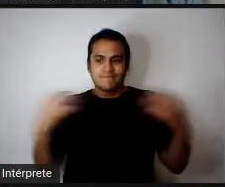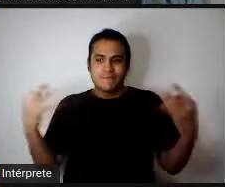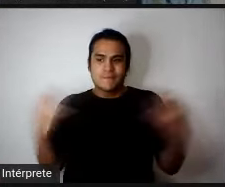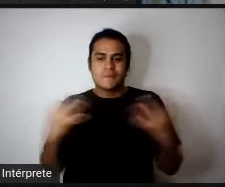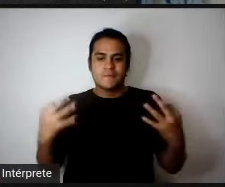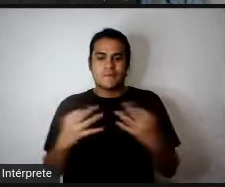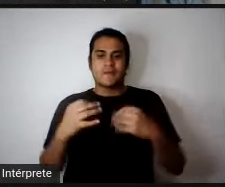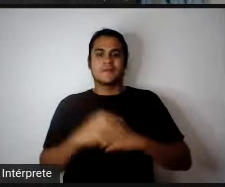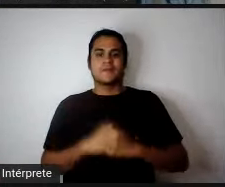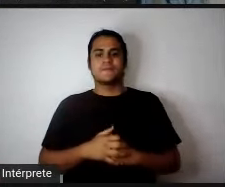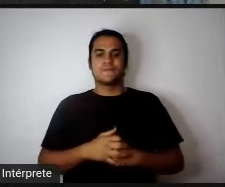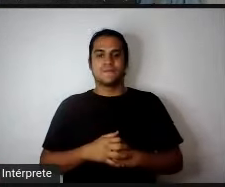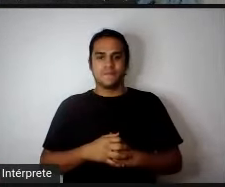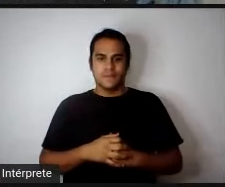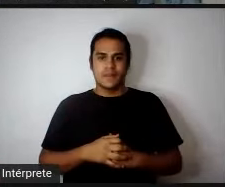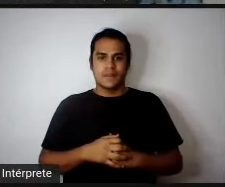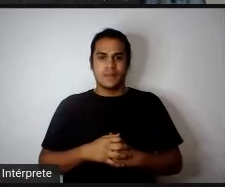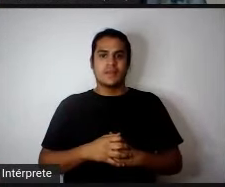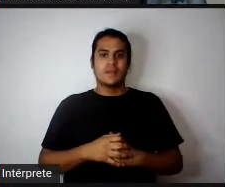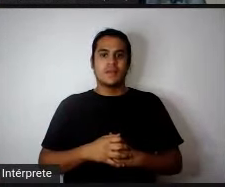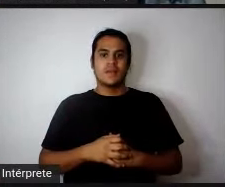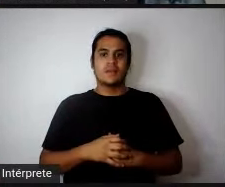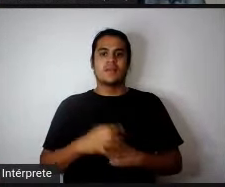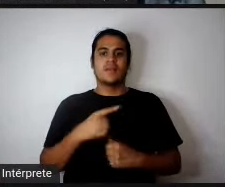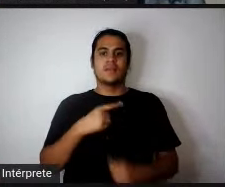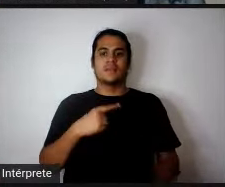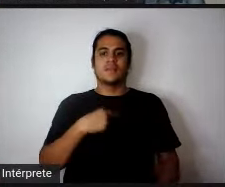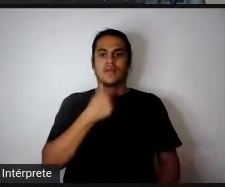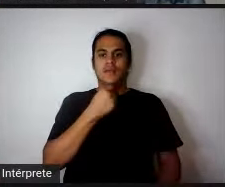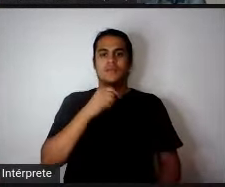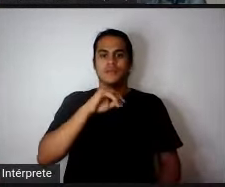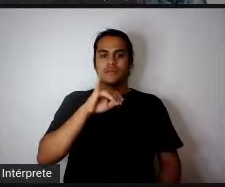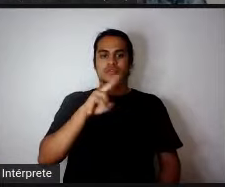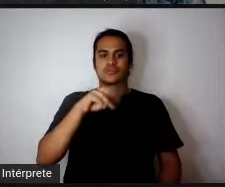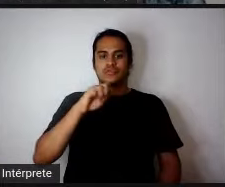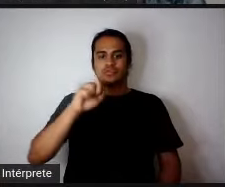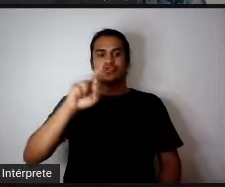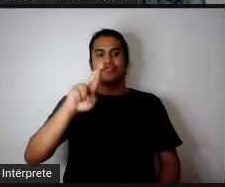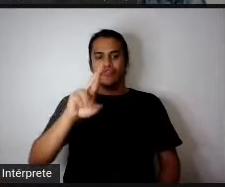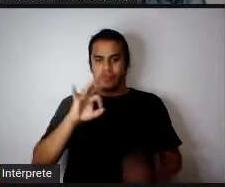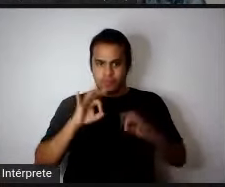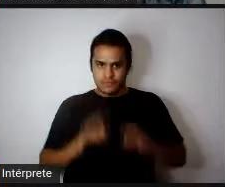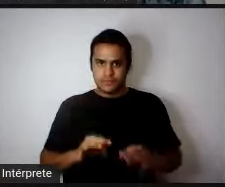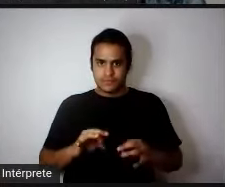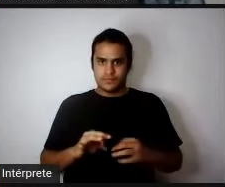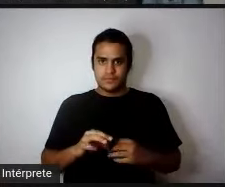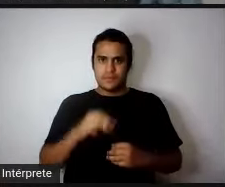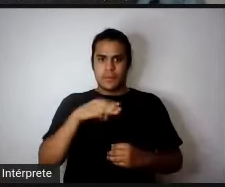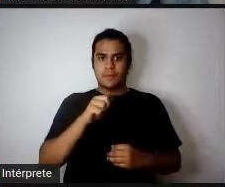Mário Cravo Júnior, pai de Mário Cravo Neto. Júnior, exatamente. Mário Cravo,